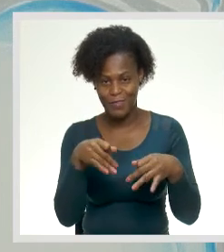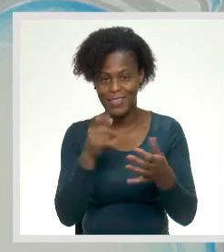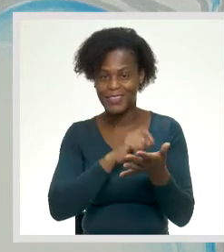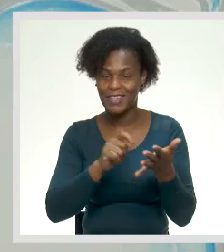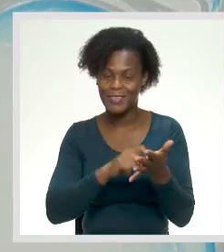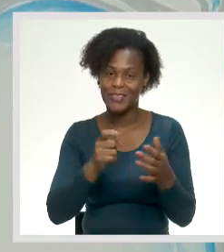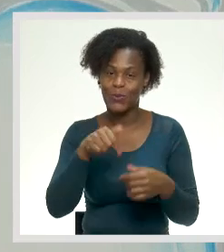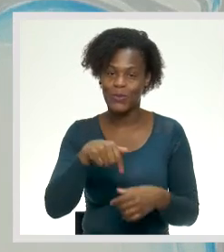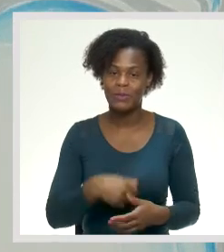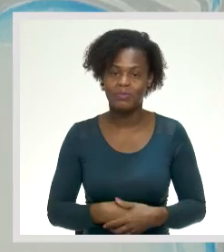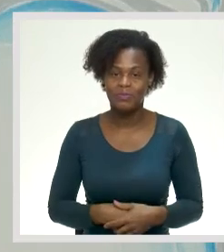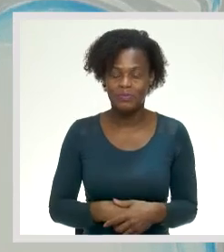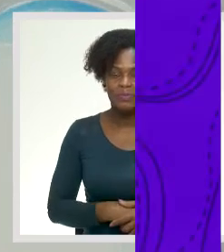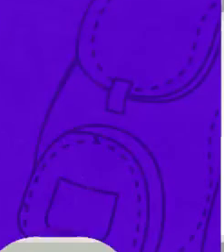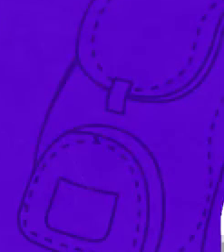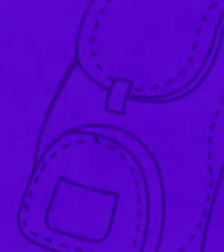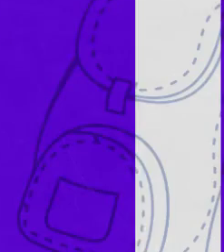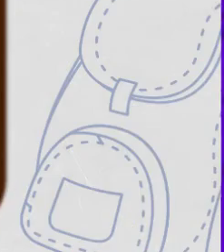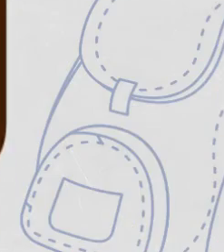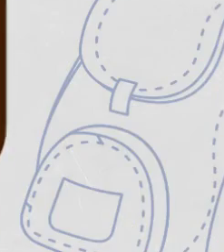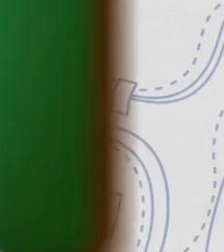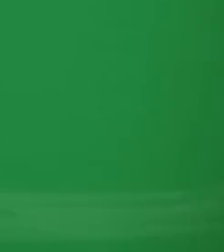os exercícios de hoje.